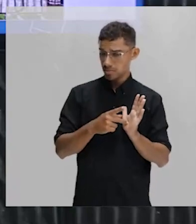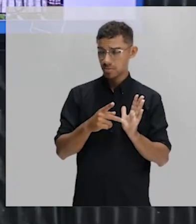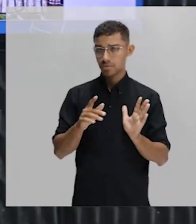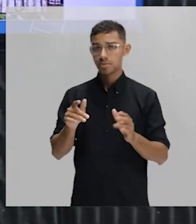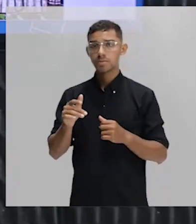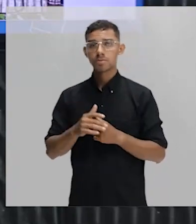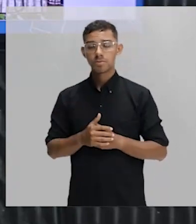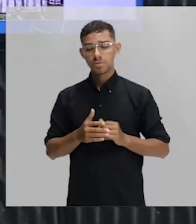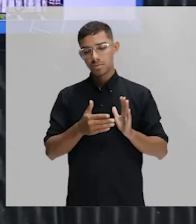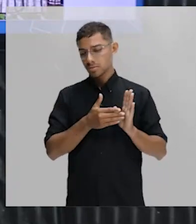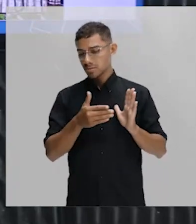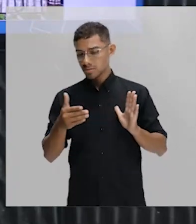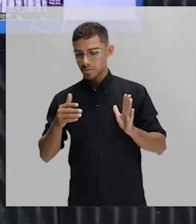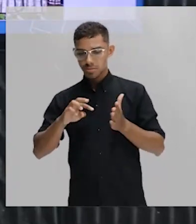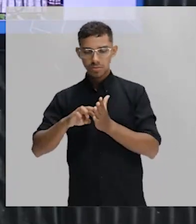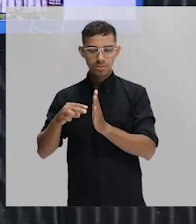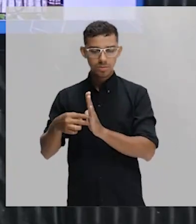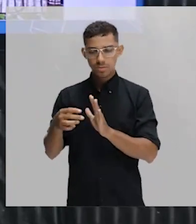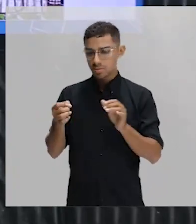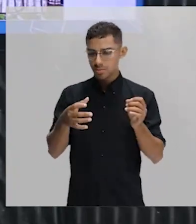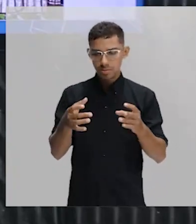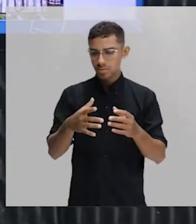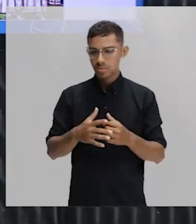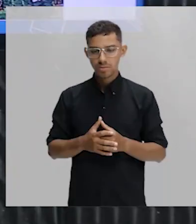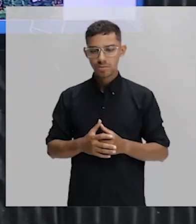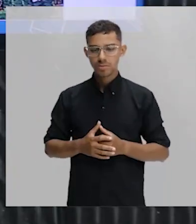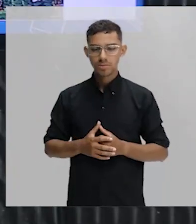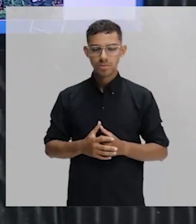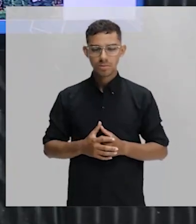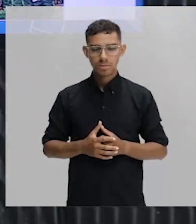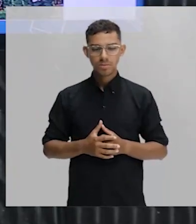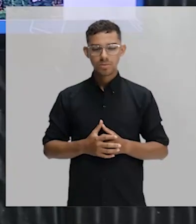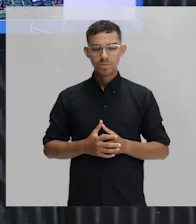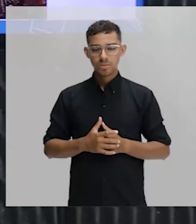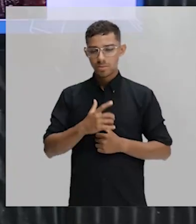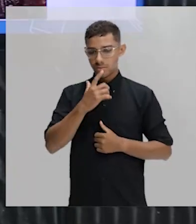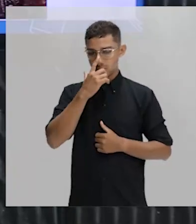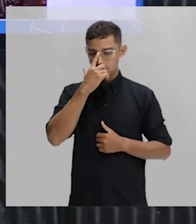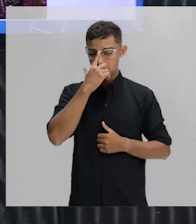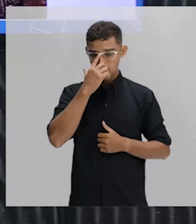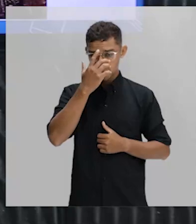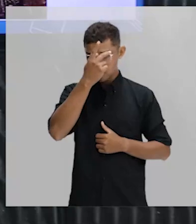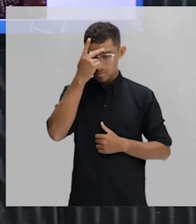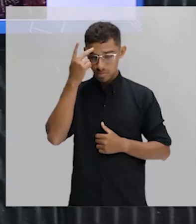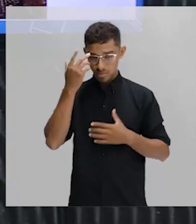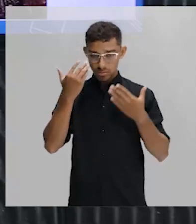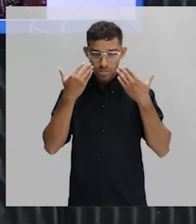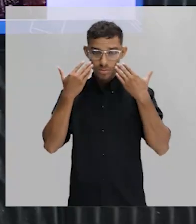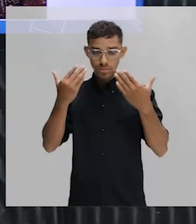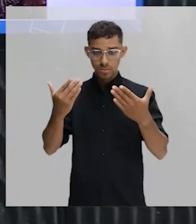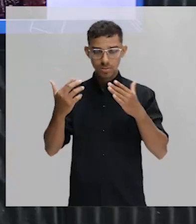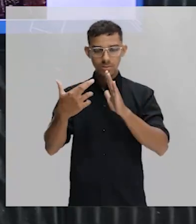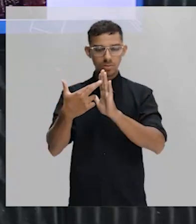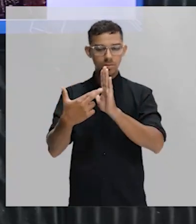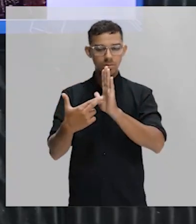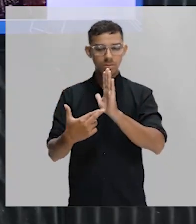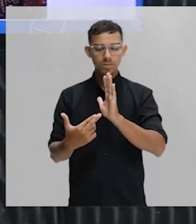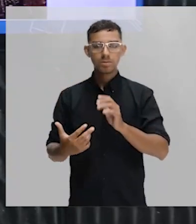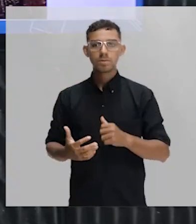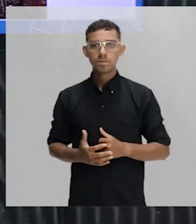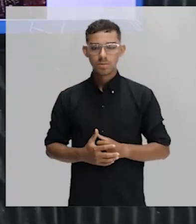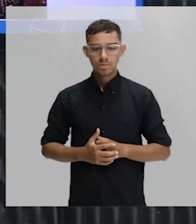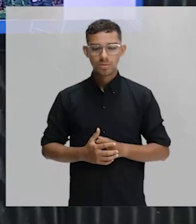de ressignificação. Ninguém está de costa, olha só. Todo mundo de frente. Regras. Né?